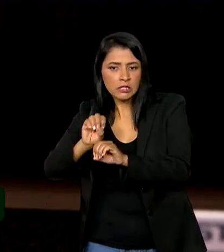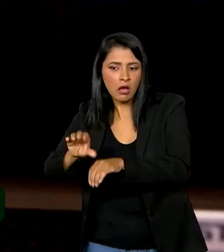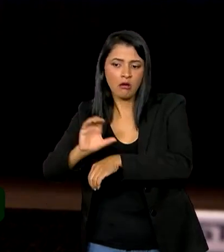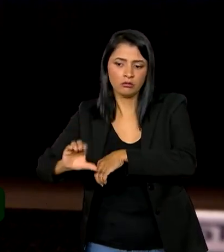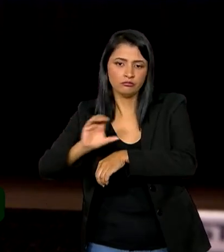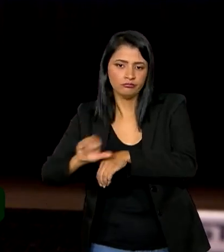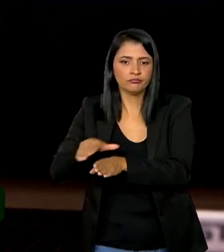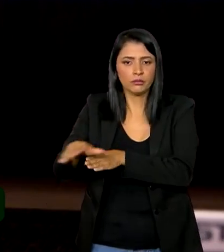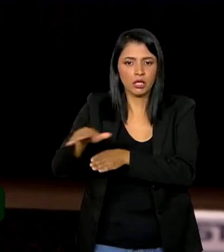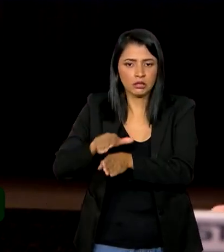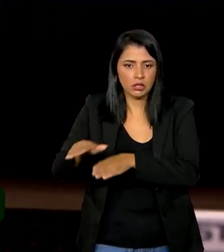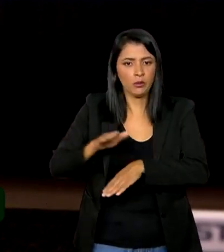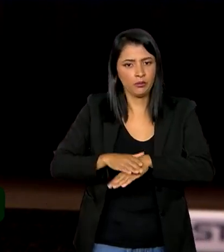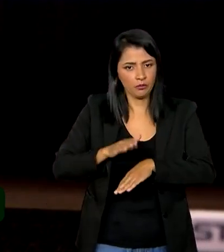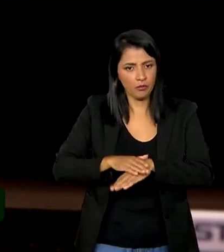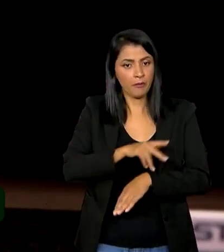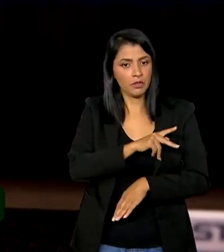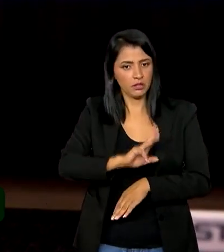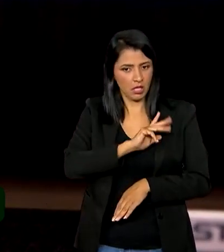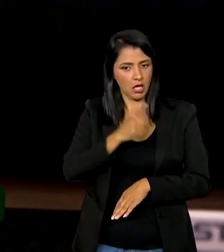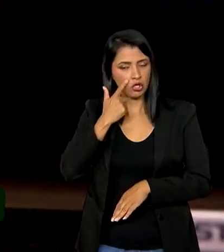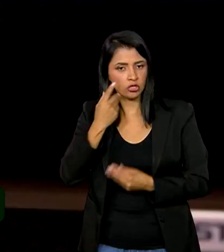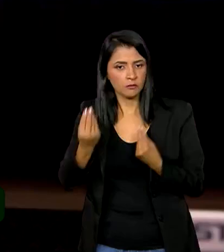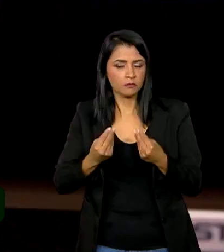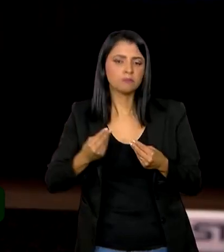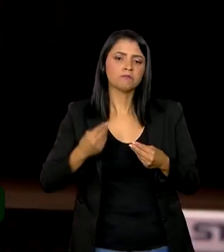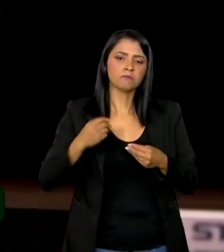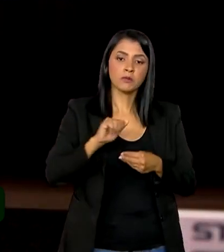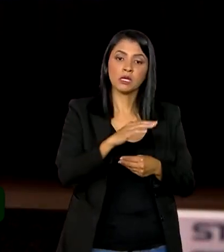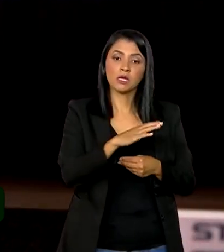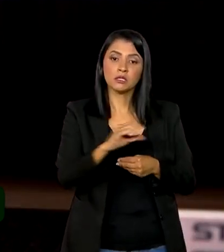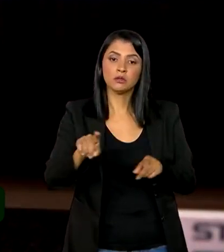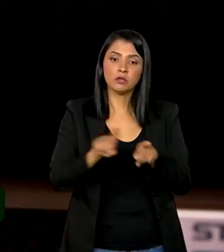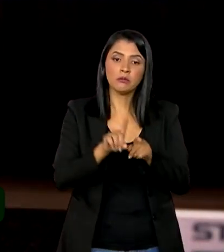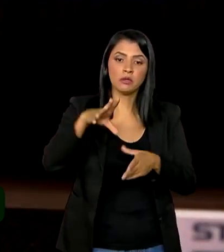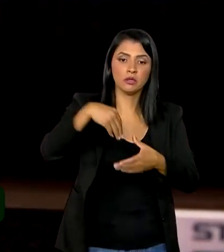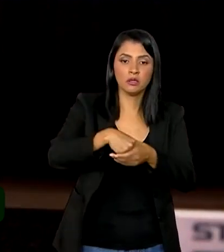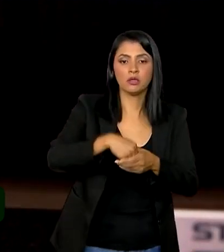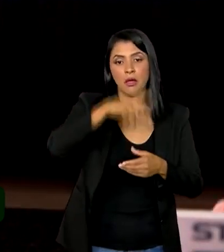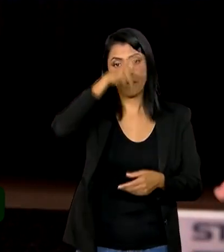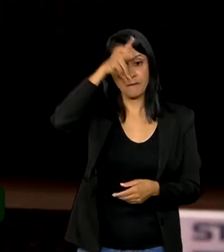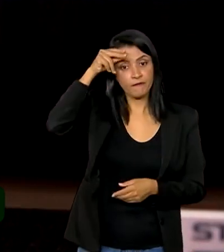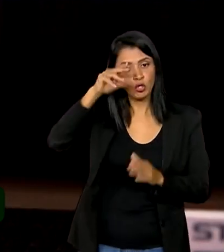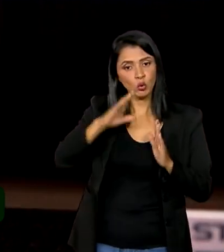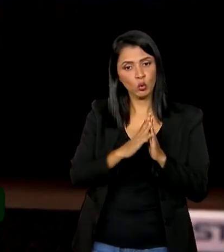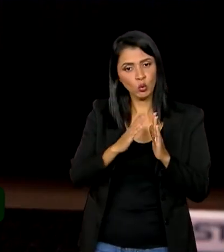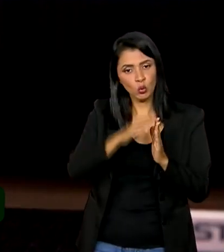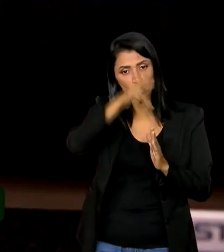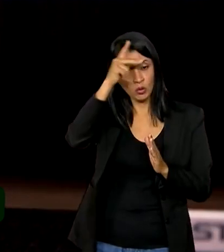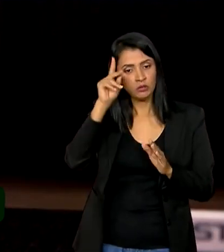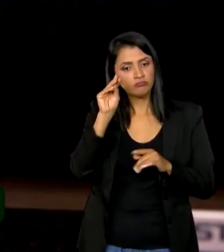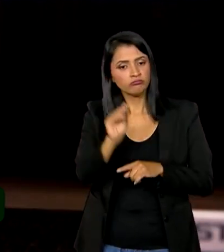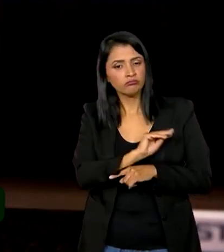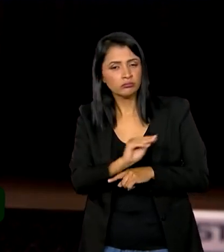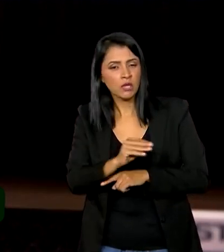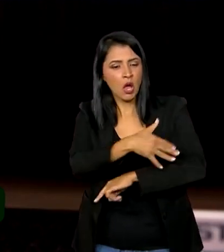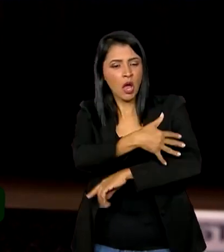dengue. Este plano, ele parte de ações iniciais de prevenção, né? Naquela nossa linha